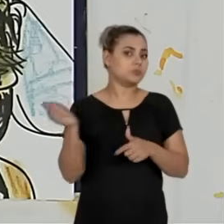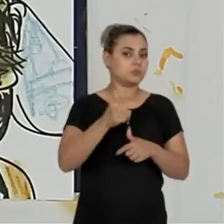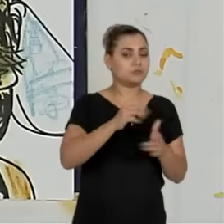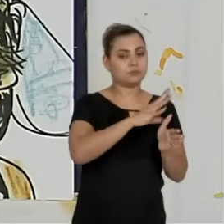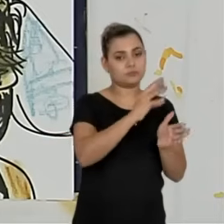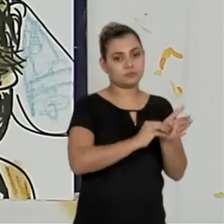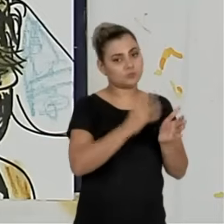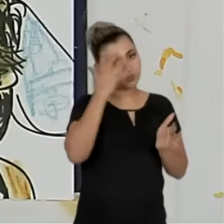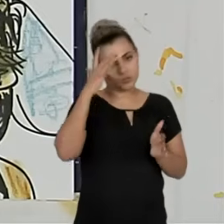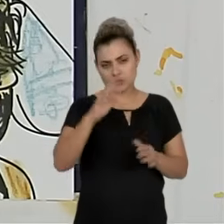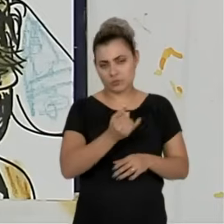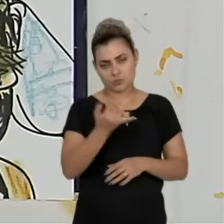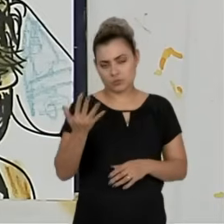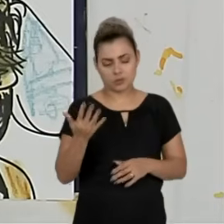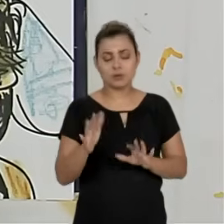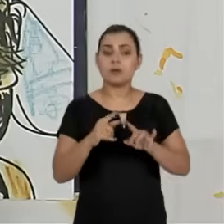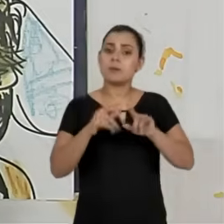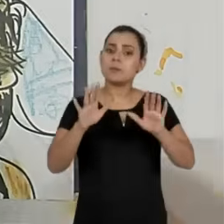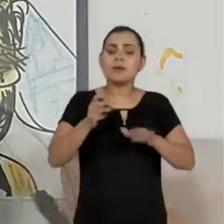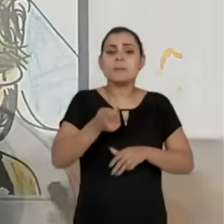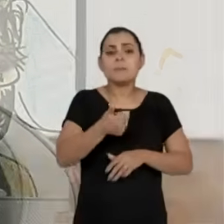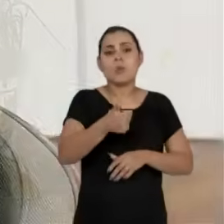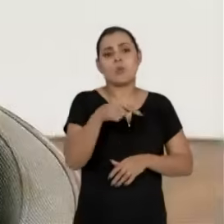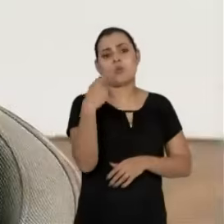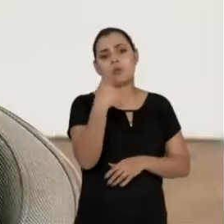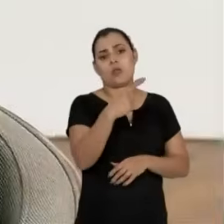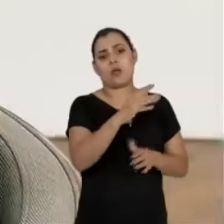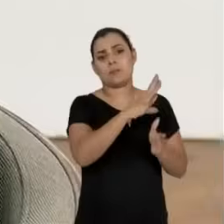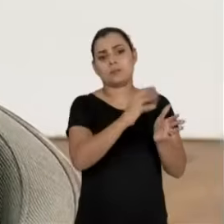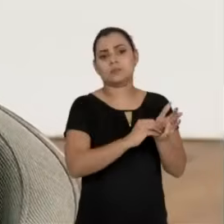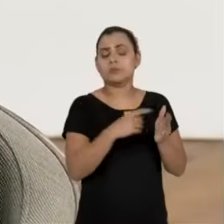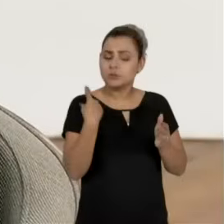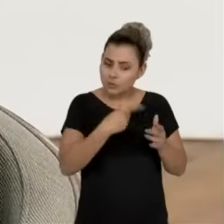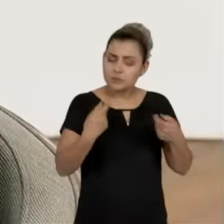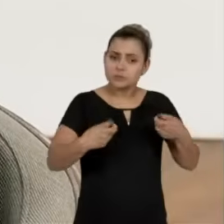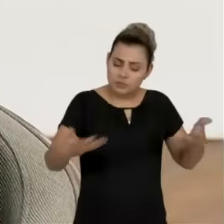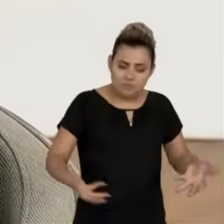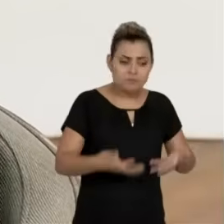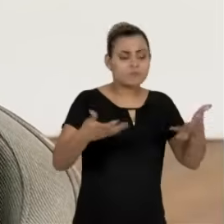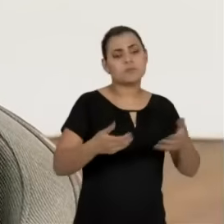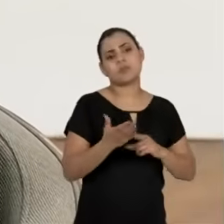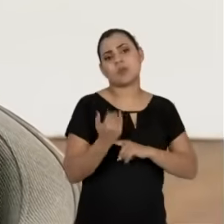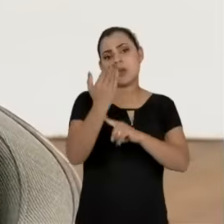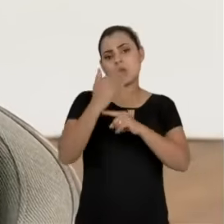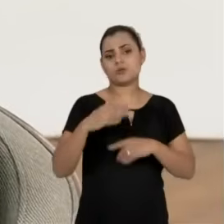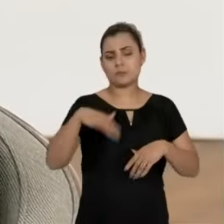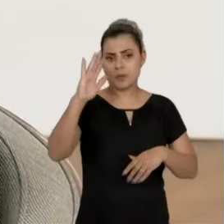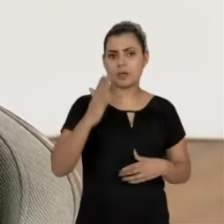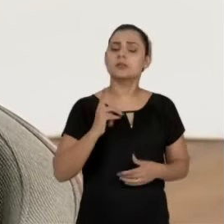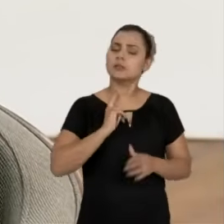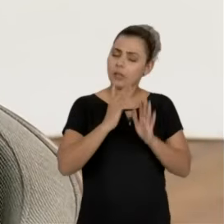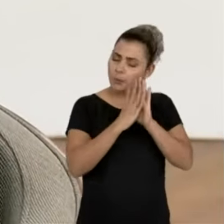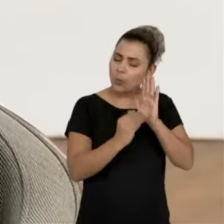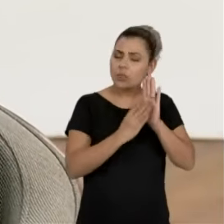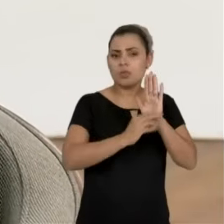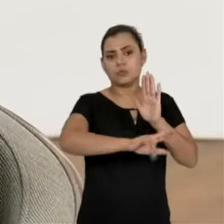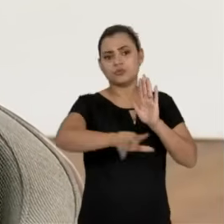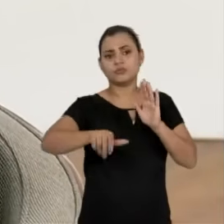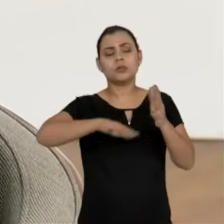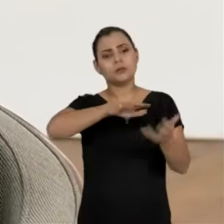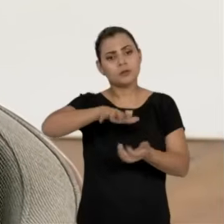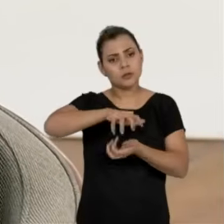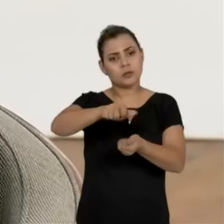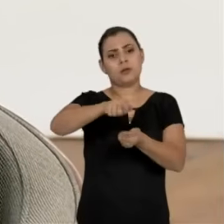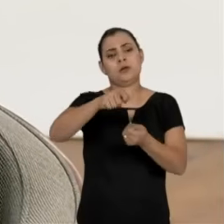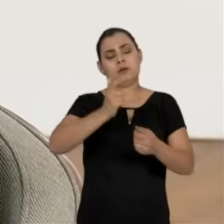números, mas é muito baixa a produtividade nossa. A gente podia aplicar tecnologia, tem já modelos de pecuária sustentável,